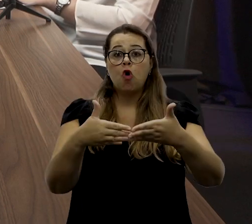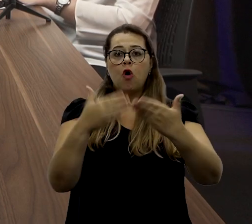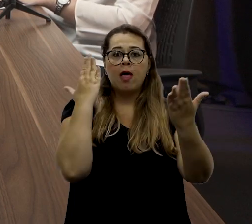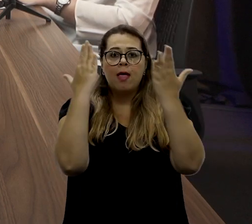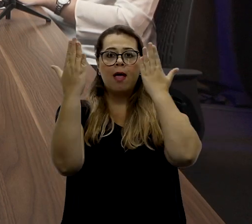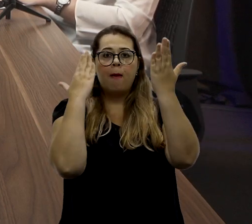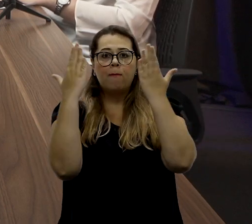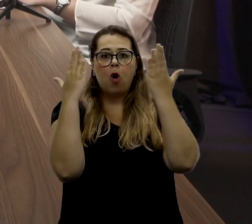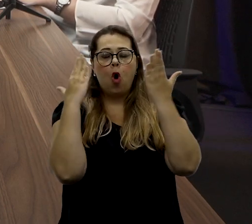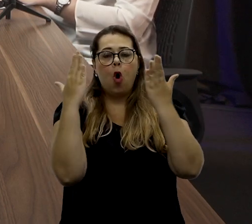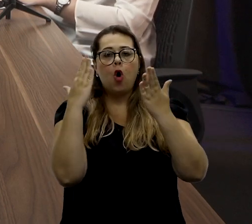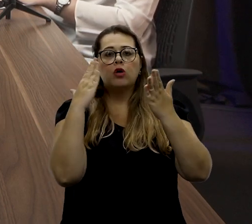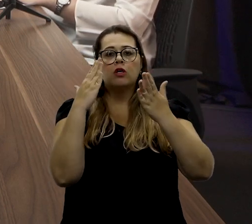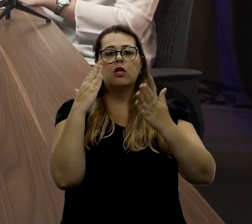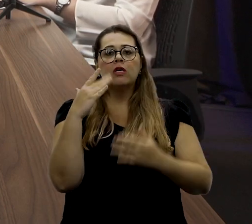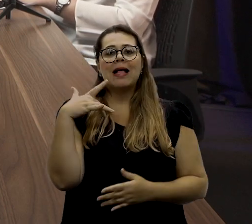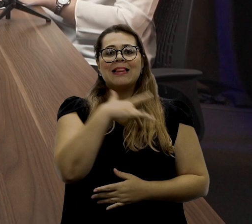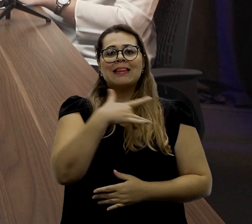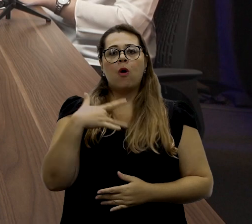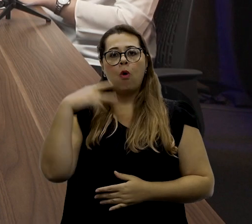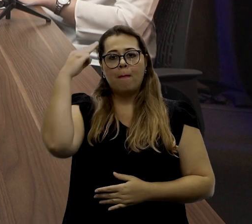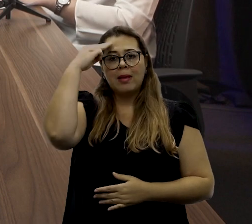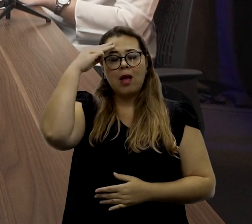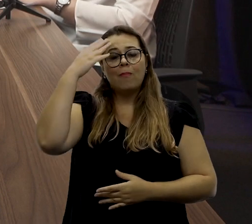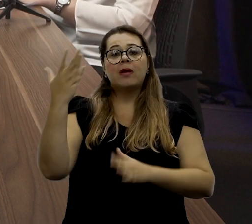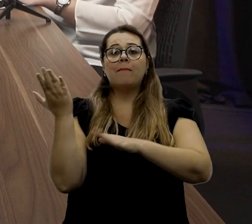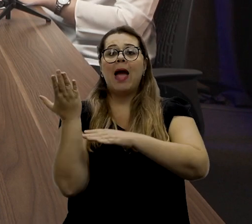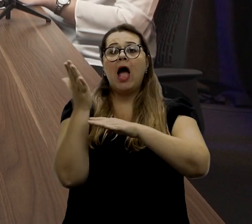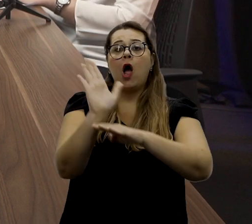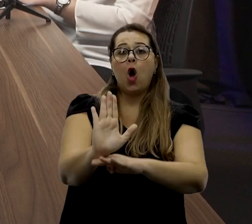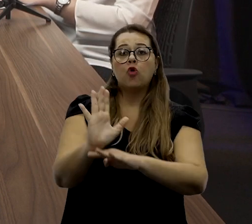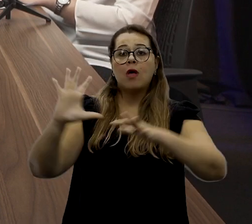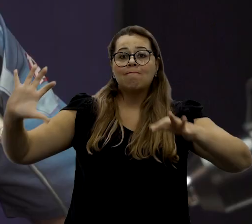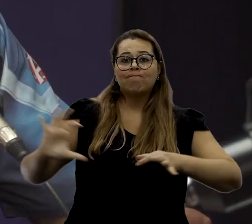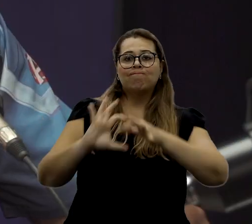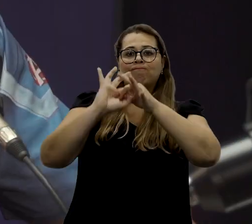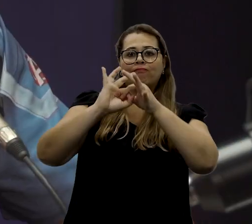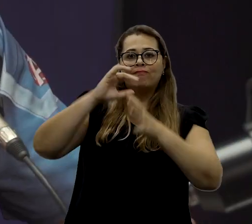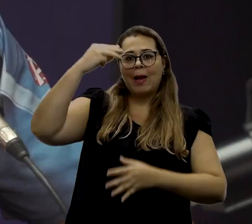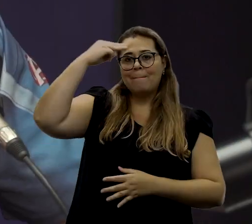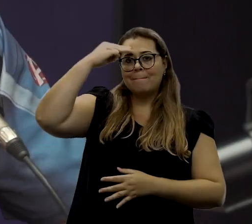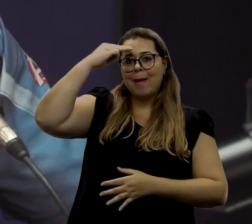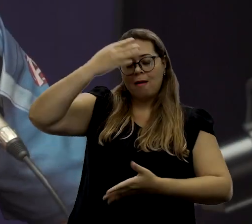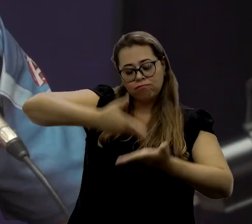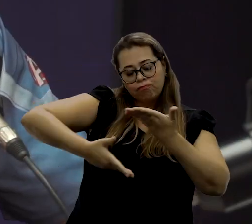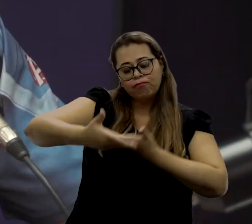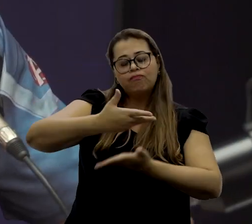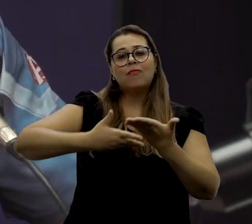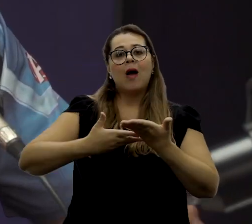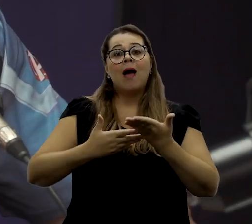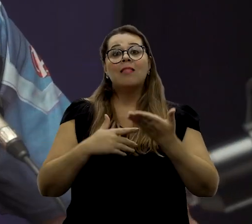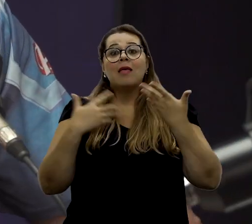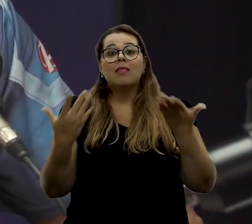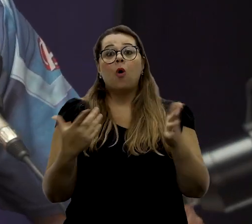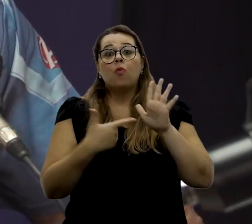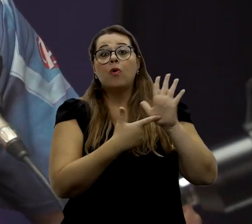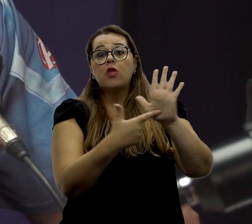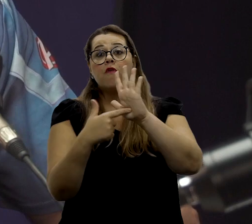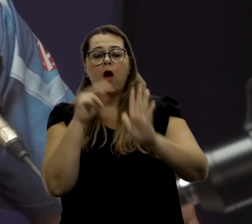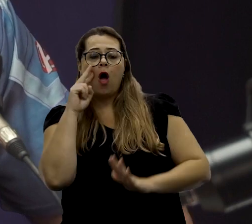de reconectar. Precisamos nos reconectar mesmo. E quando se fala até nas redes sociais, gente, eu queria dizer assim para